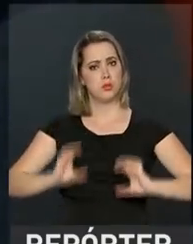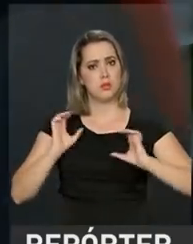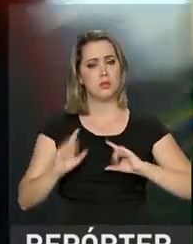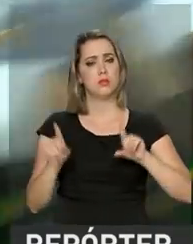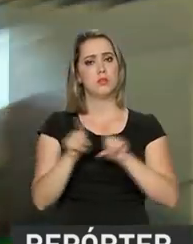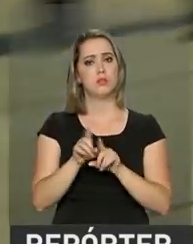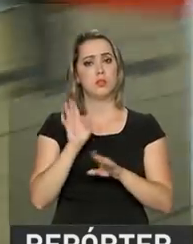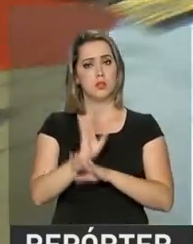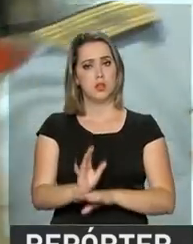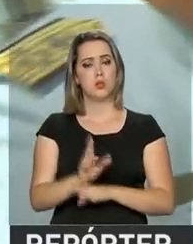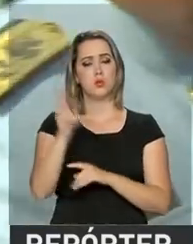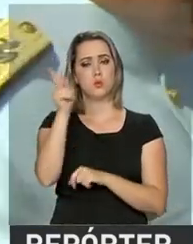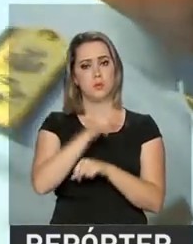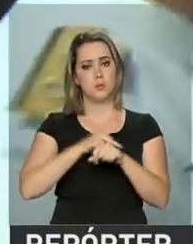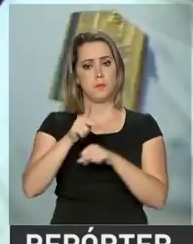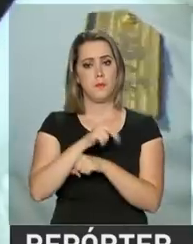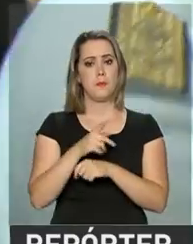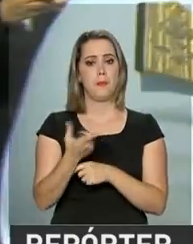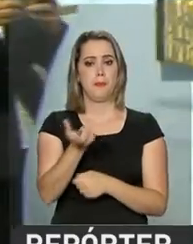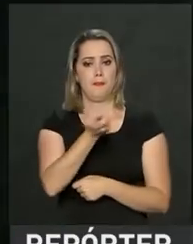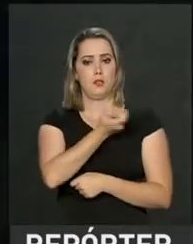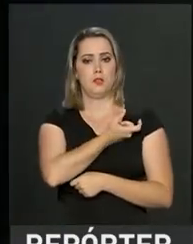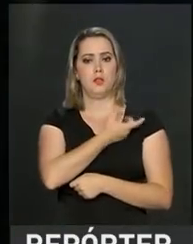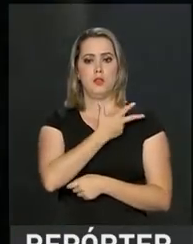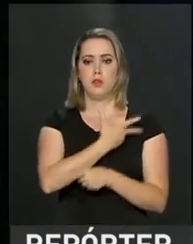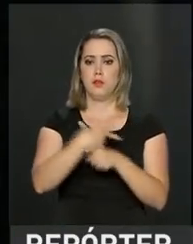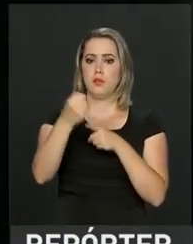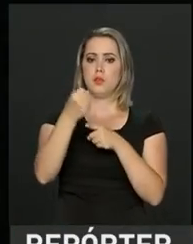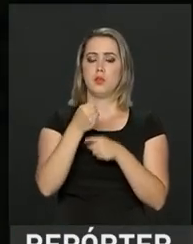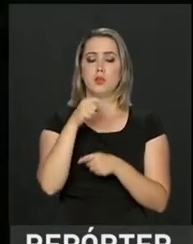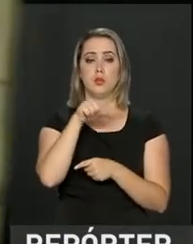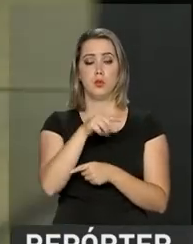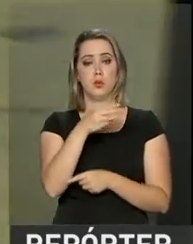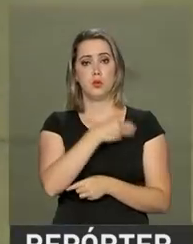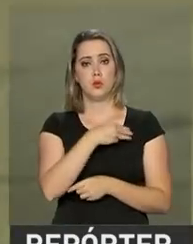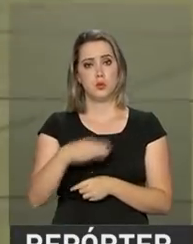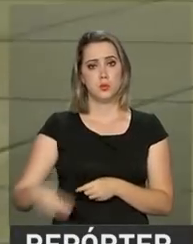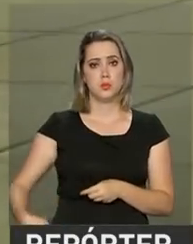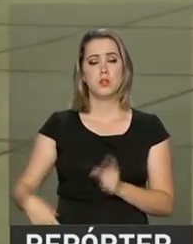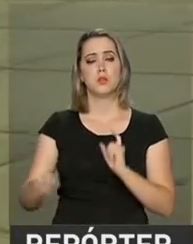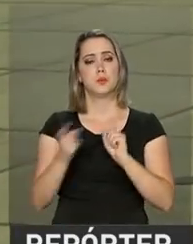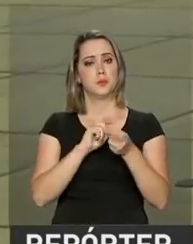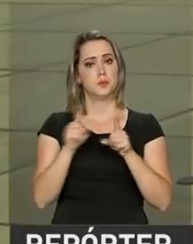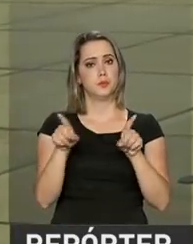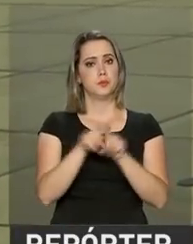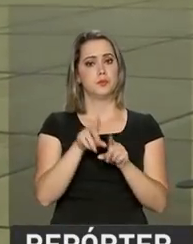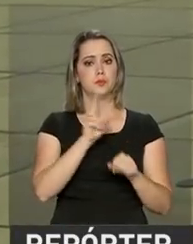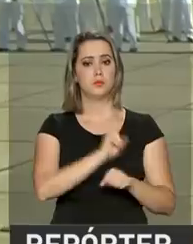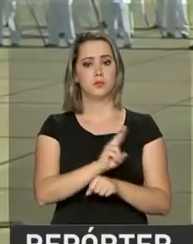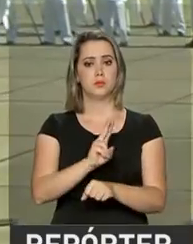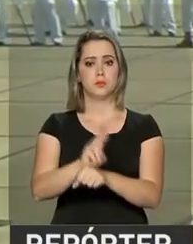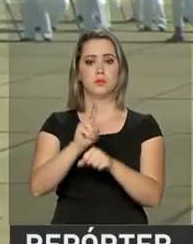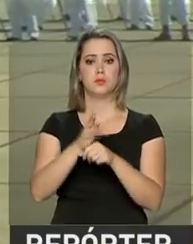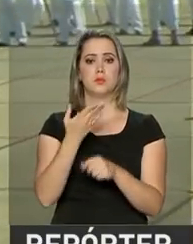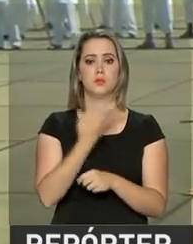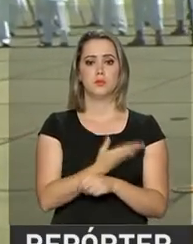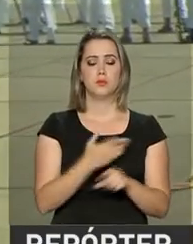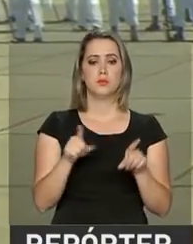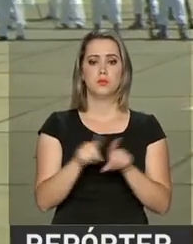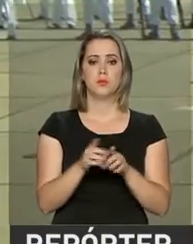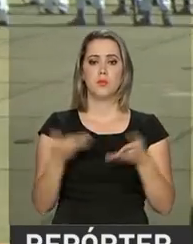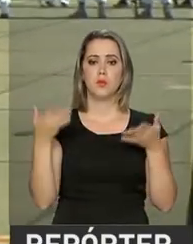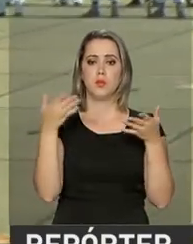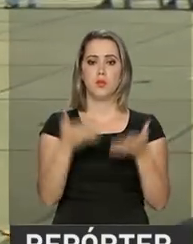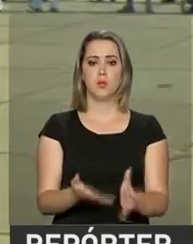os interesses do país receberam a medalha da vitória da fazenda e mirelle da defesa raul jungmann